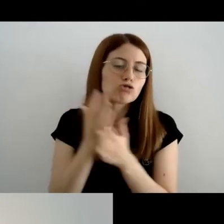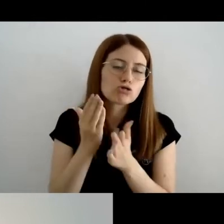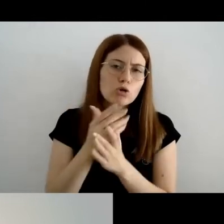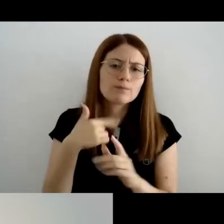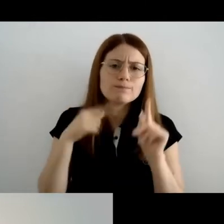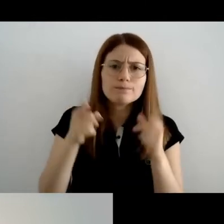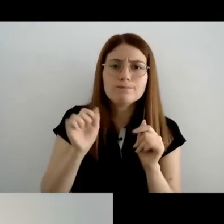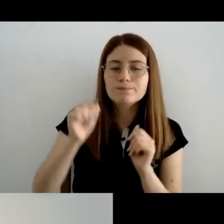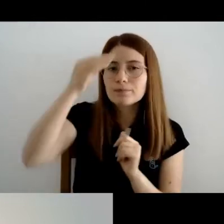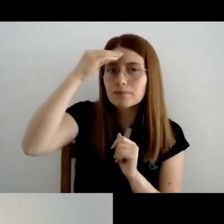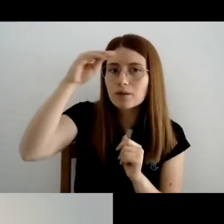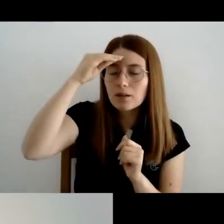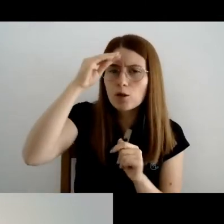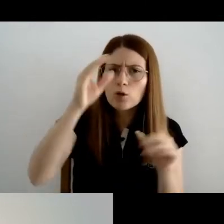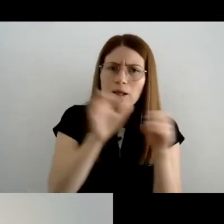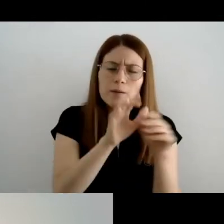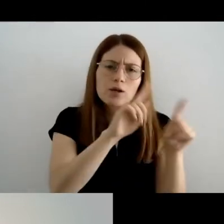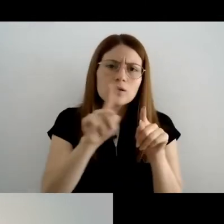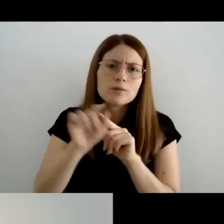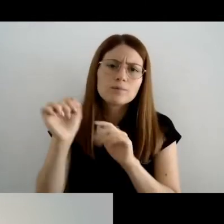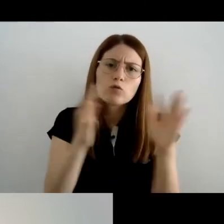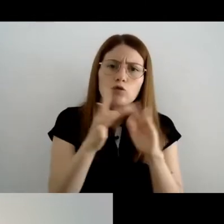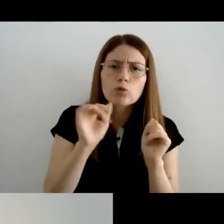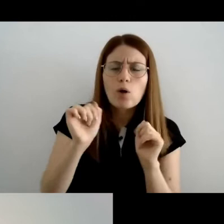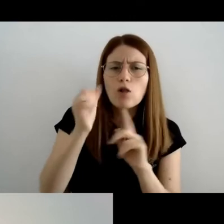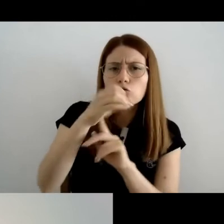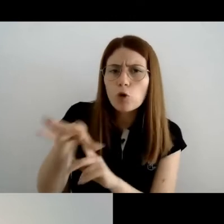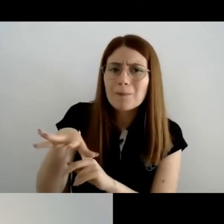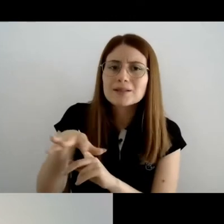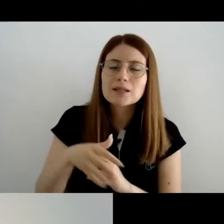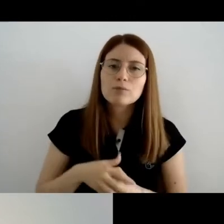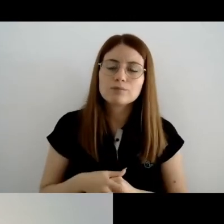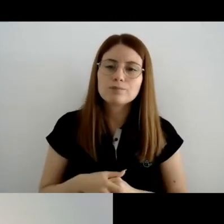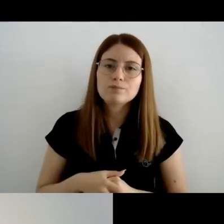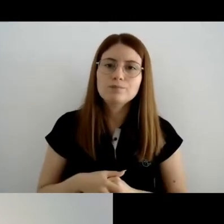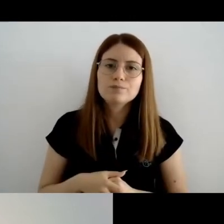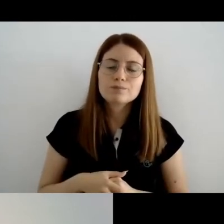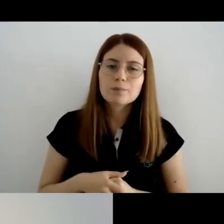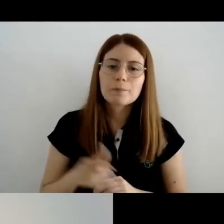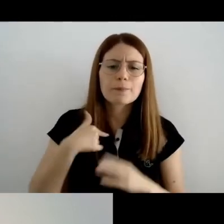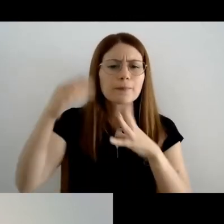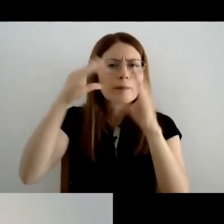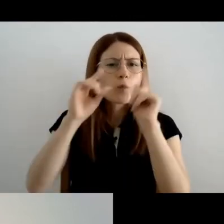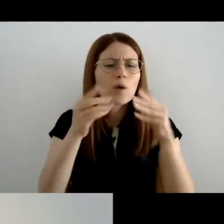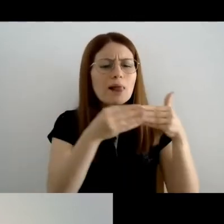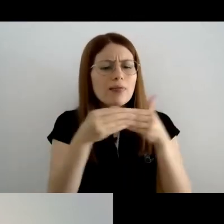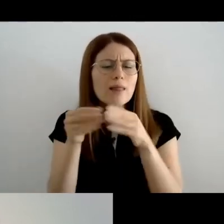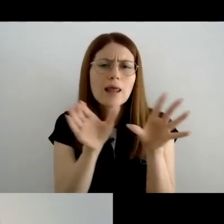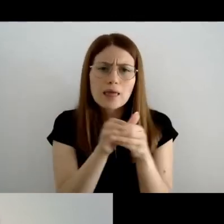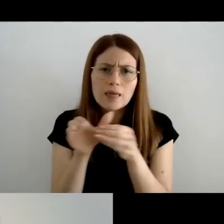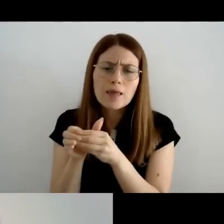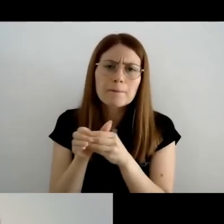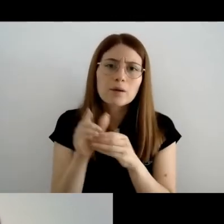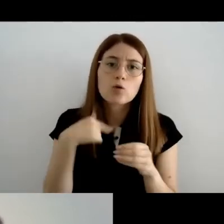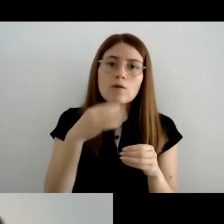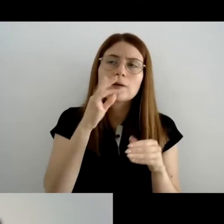como treinador de diferentes equipas, ou seja, no futebol de formação. Aqui assim comecei a aprender aquilo que é liderar equipas, e quando nós falamos de